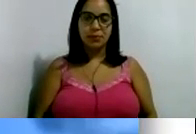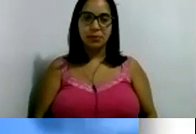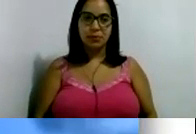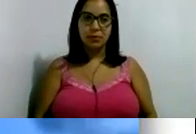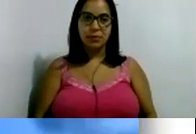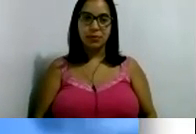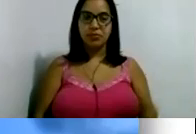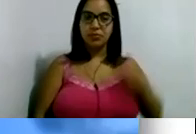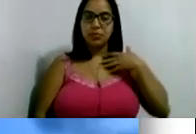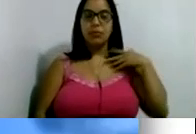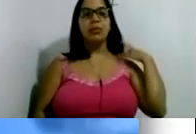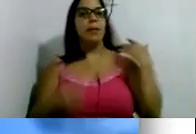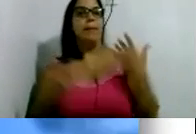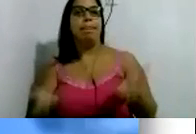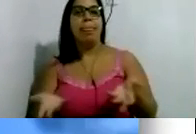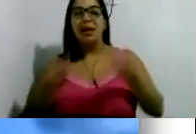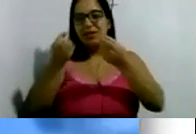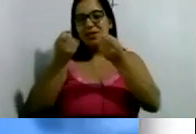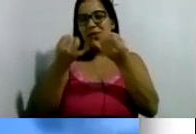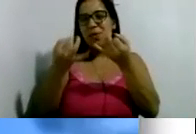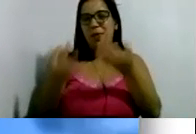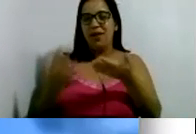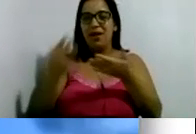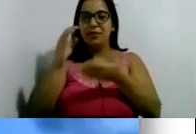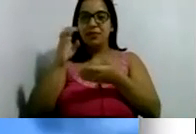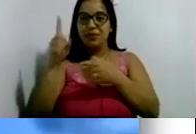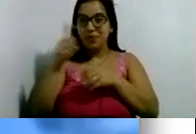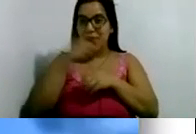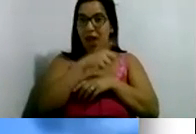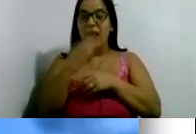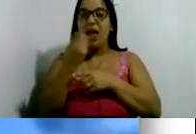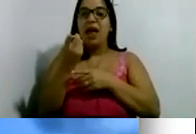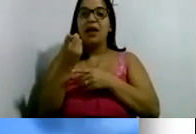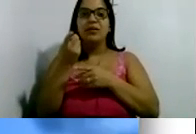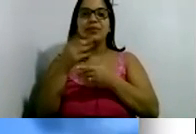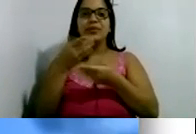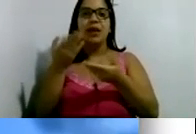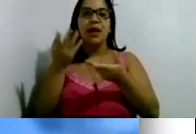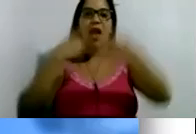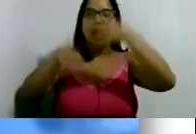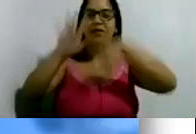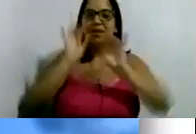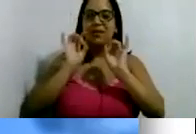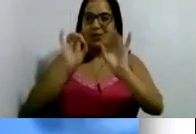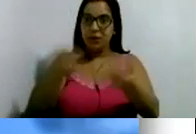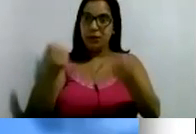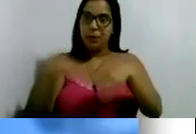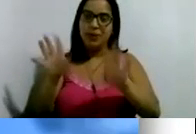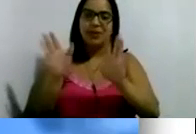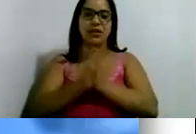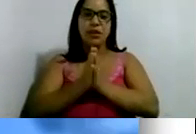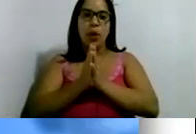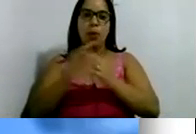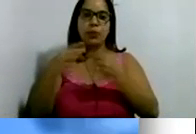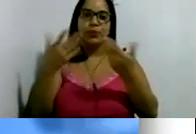Então, não tem como a gente falar de embriologia sem entrar na análises clínicas. Então, os ensaios de biologia